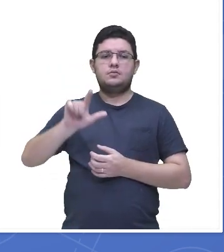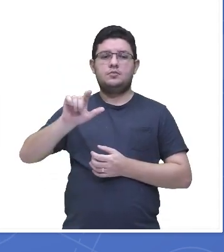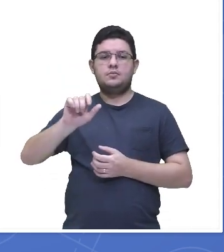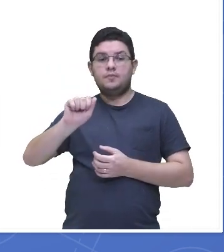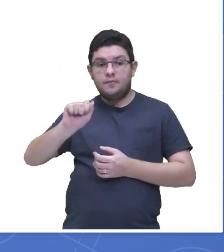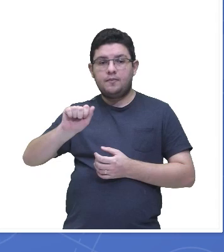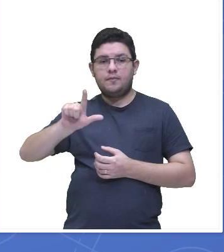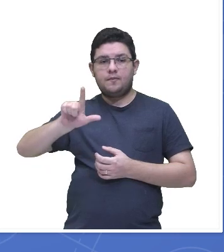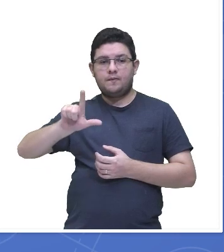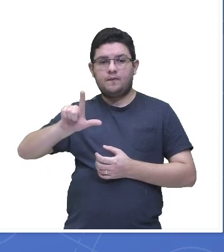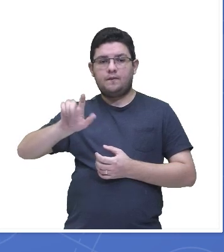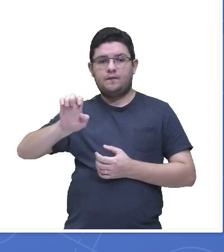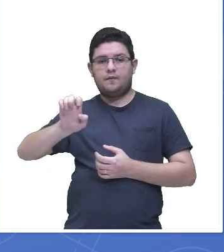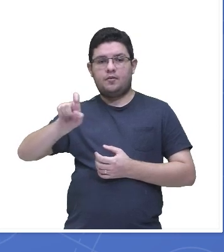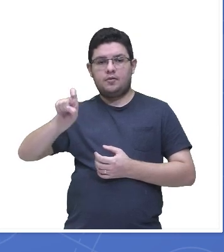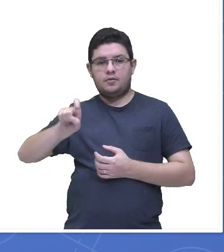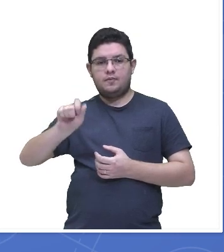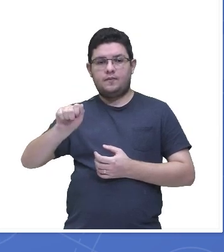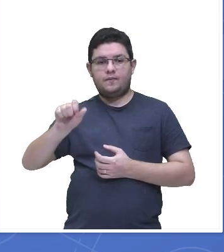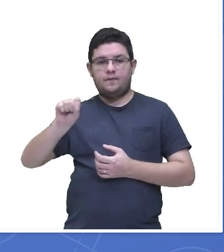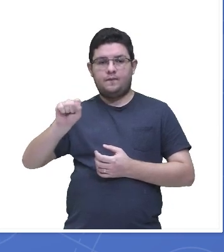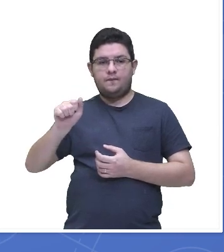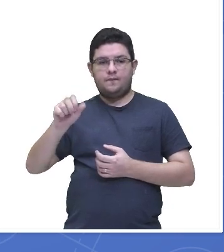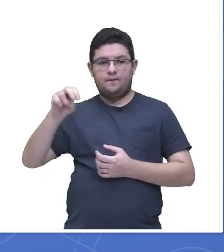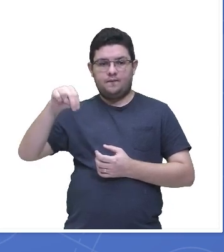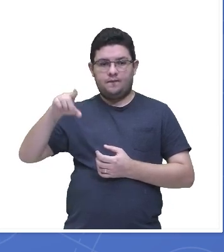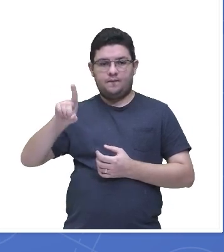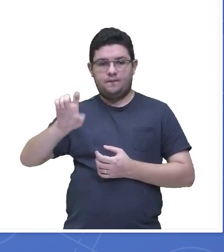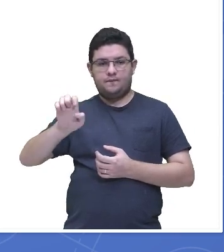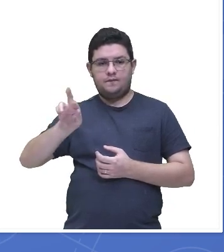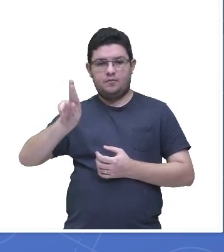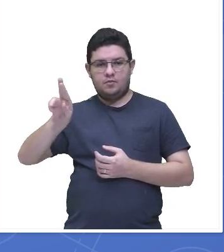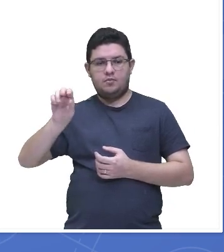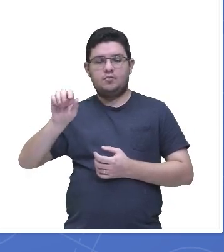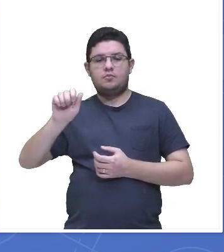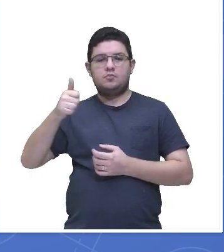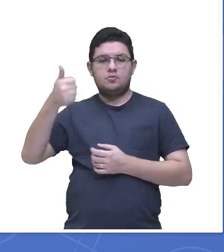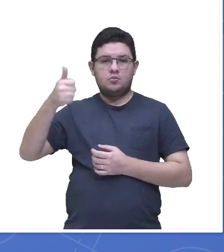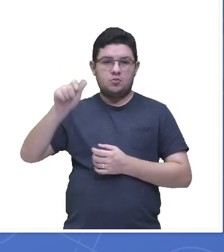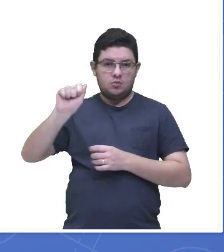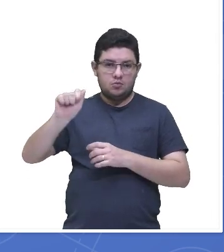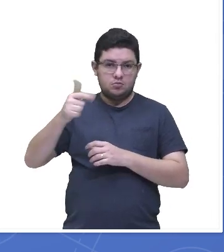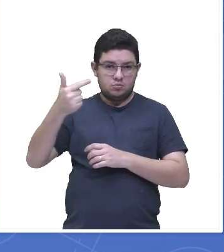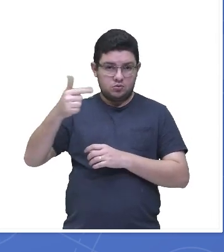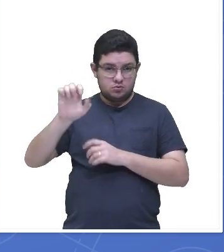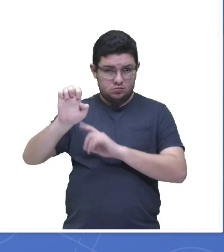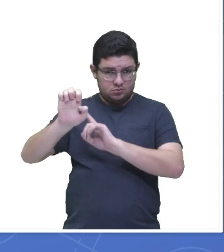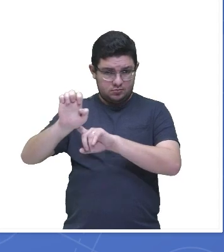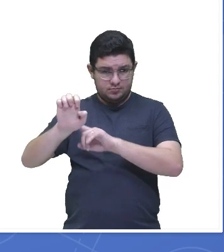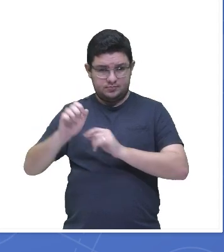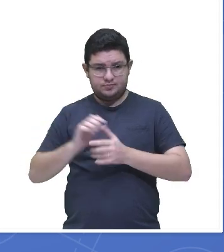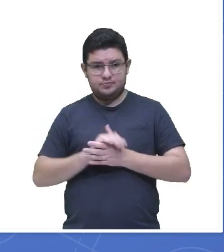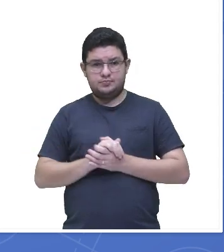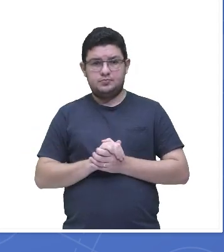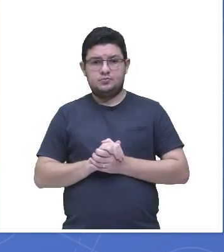Alexander, questão 1, letra A, questão 2, letra E. Colocando aí as respostas, né?